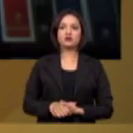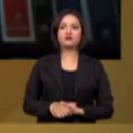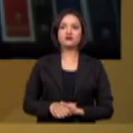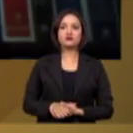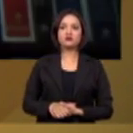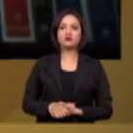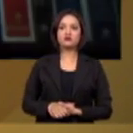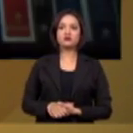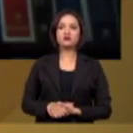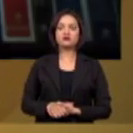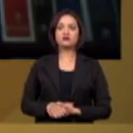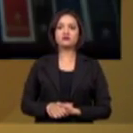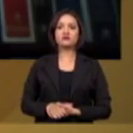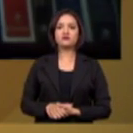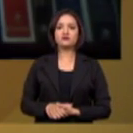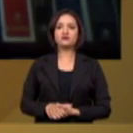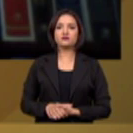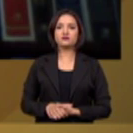um